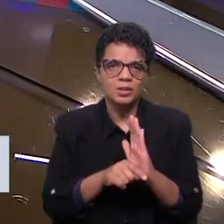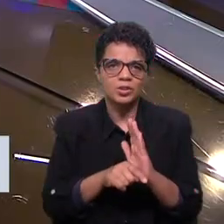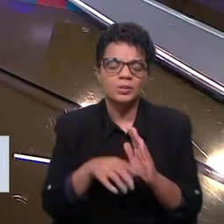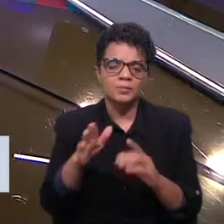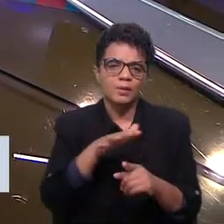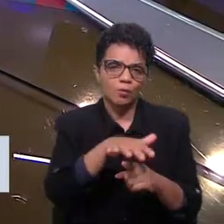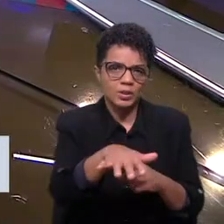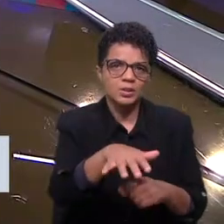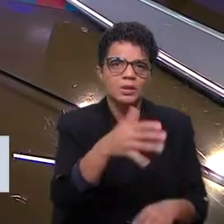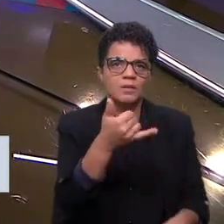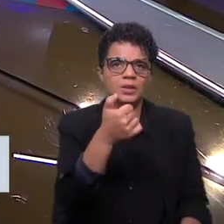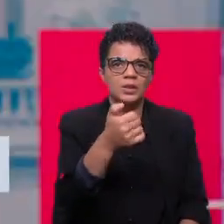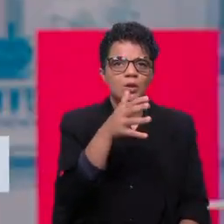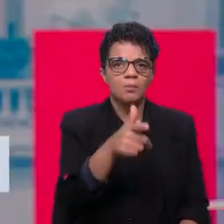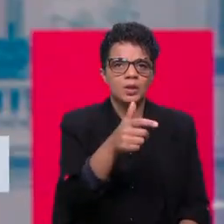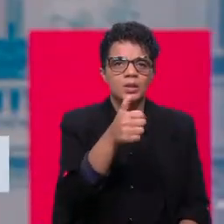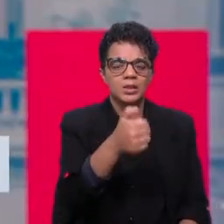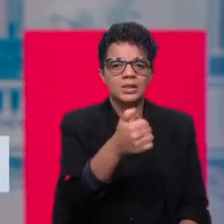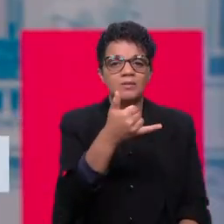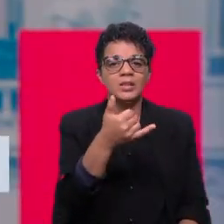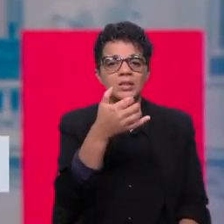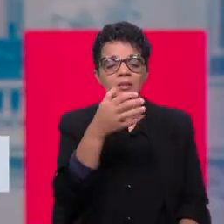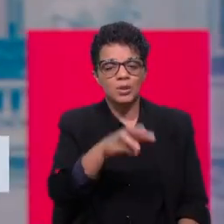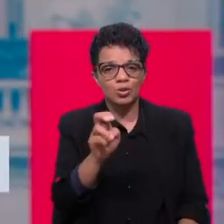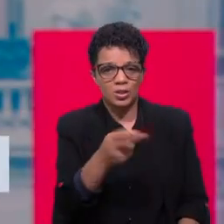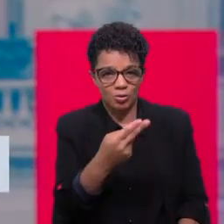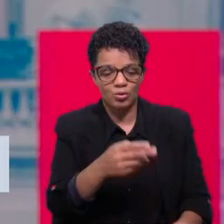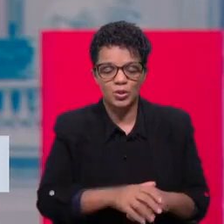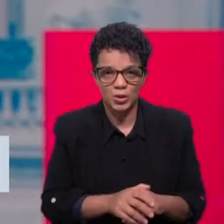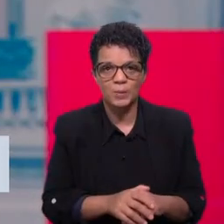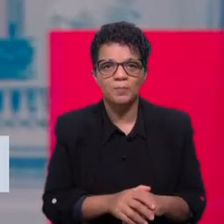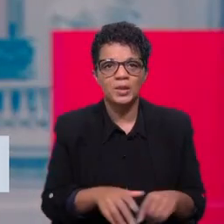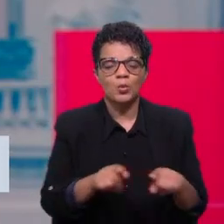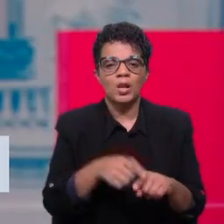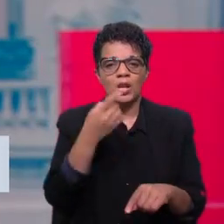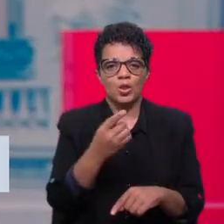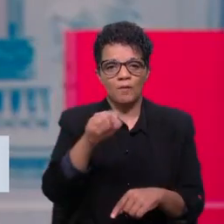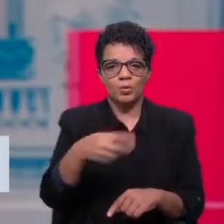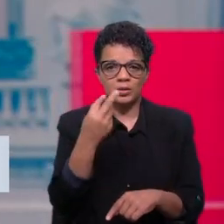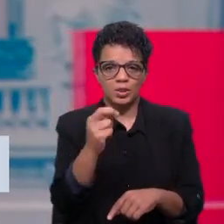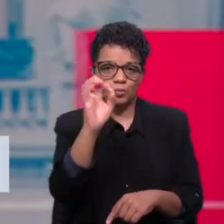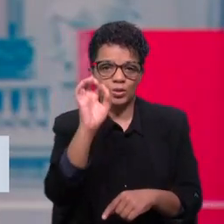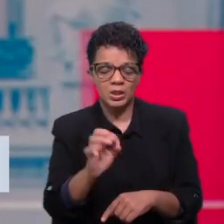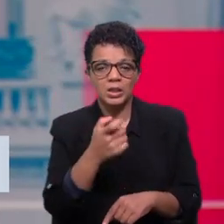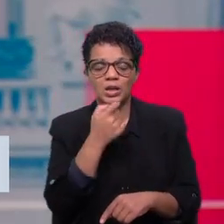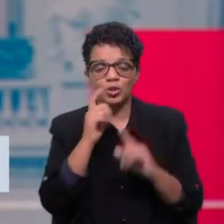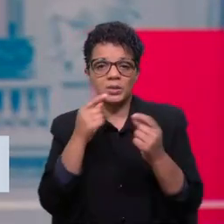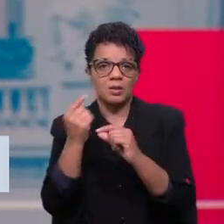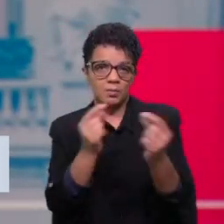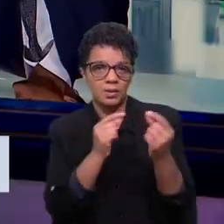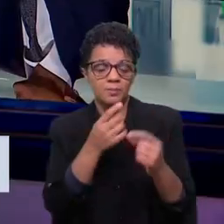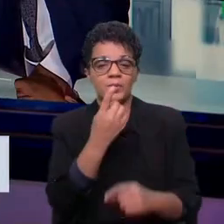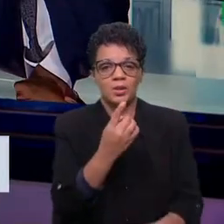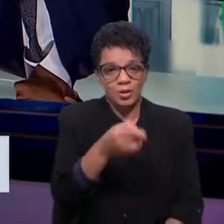IMP 25.525 milhões é 9,3